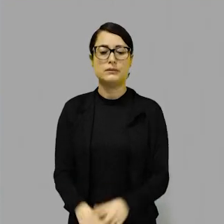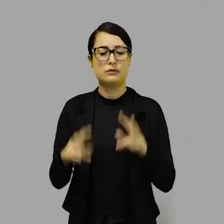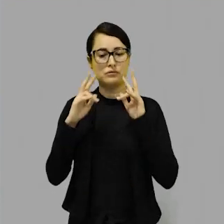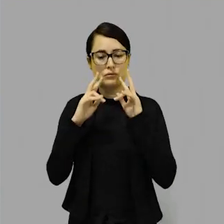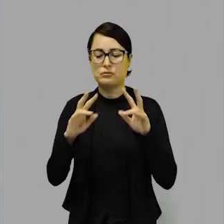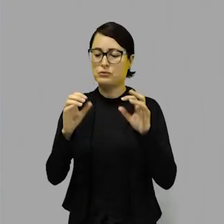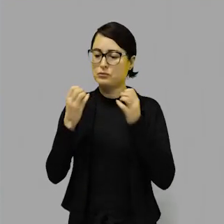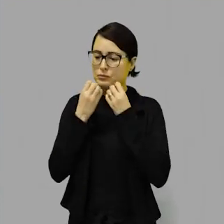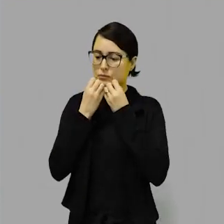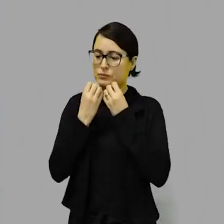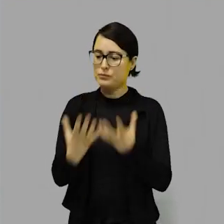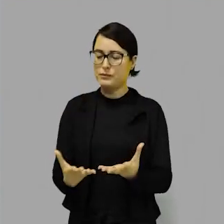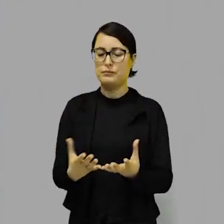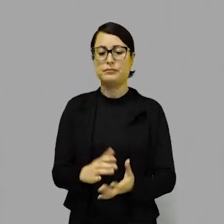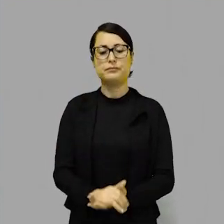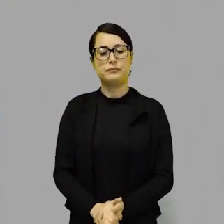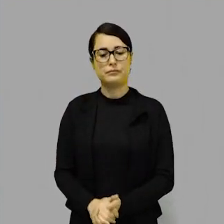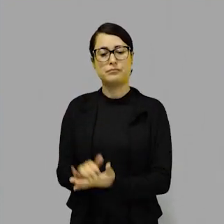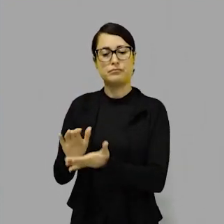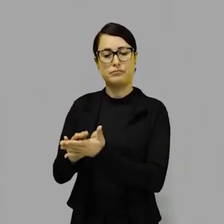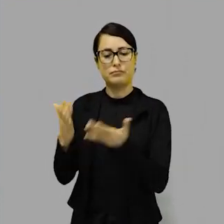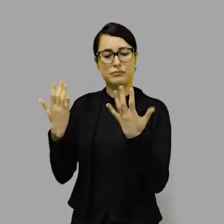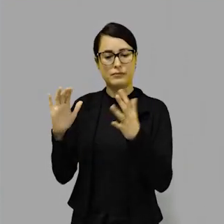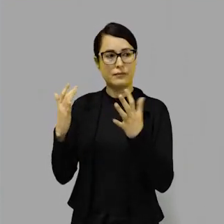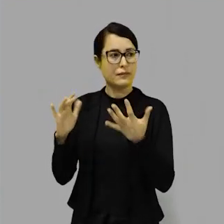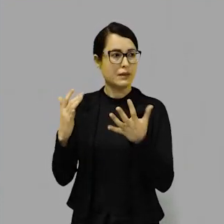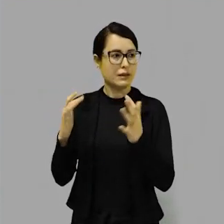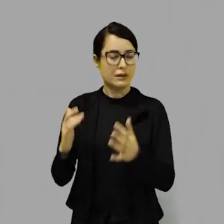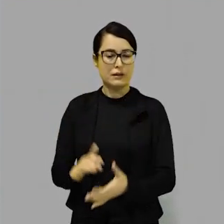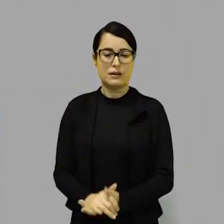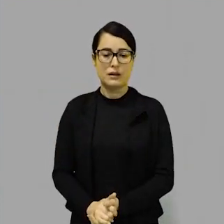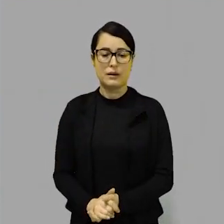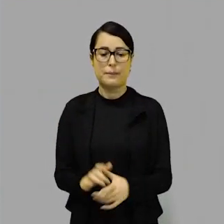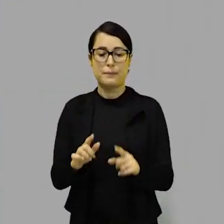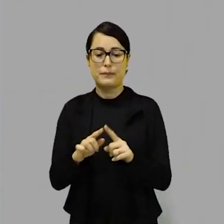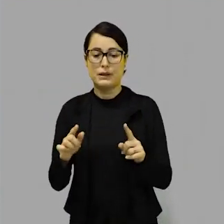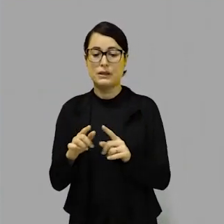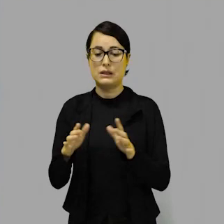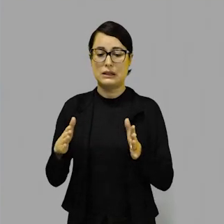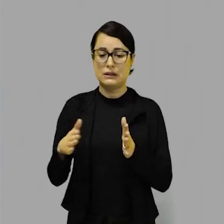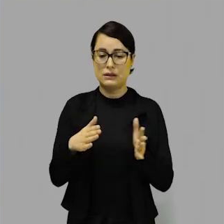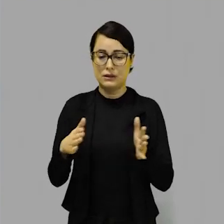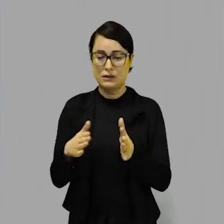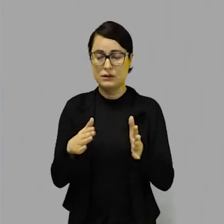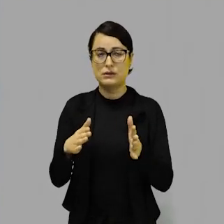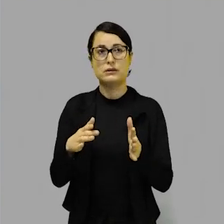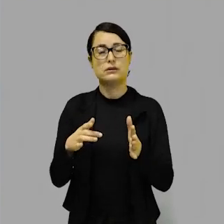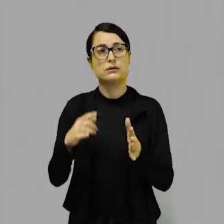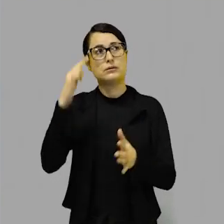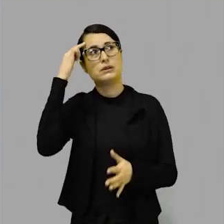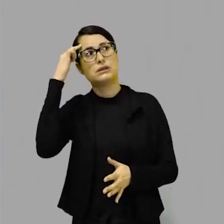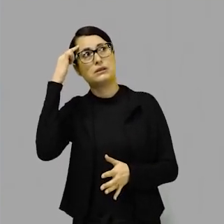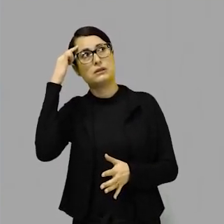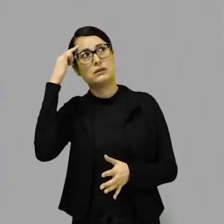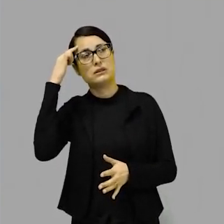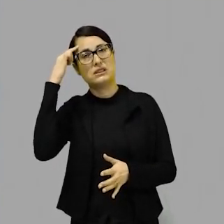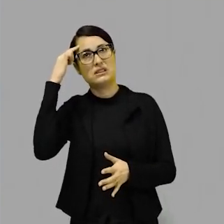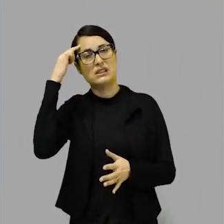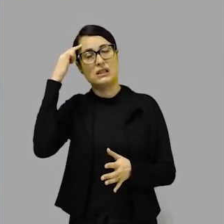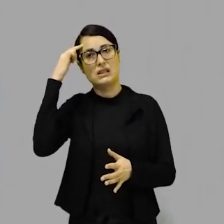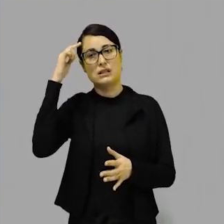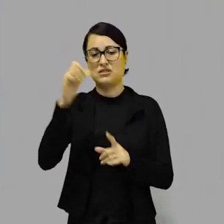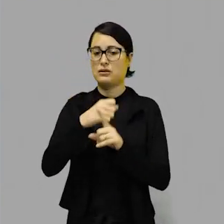como legítimos. Agora, a partir do momento que o indivíduo traça uma finalidade ou objetivo que a sociedade não